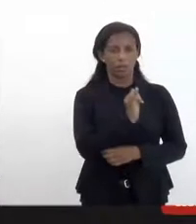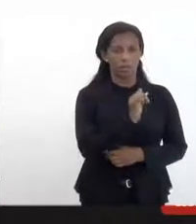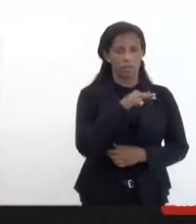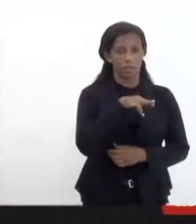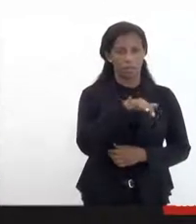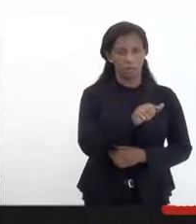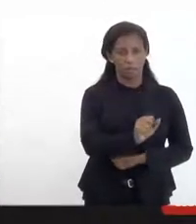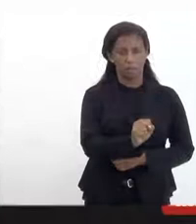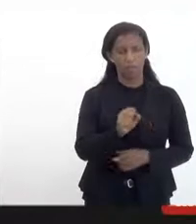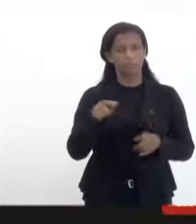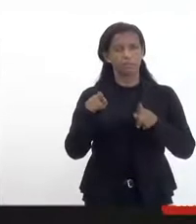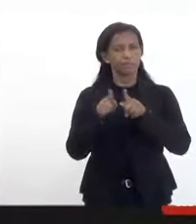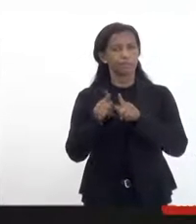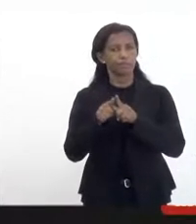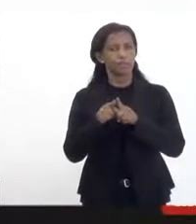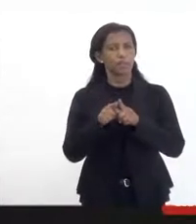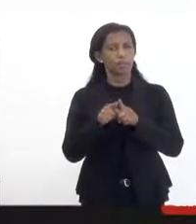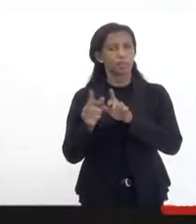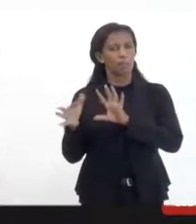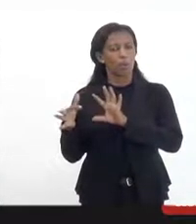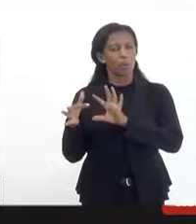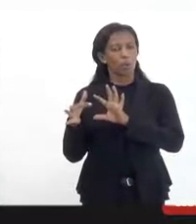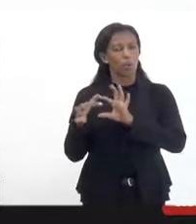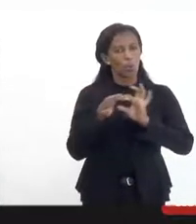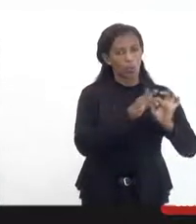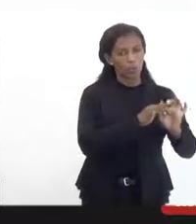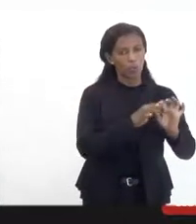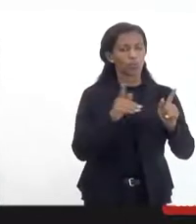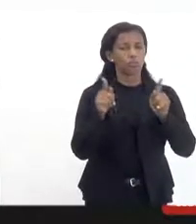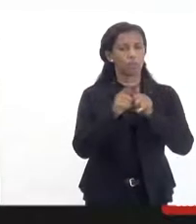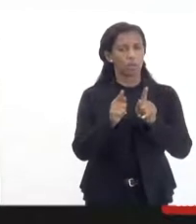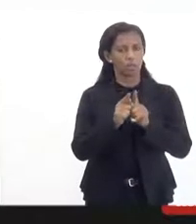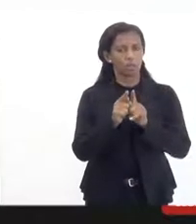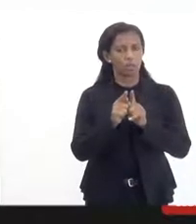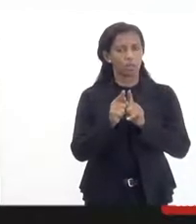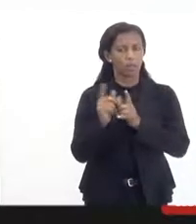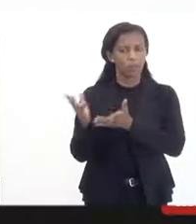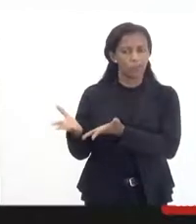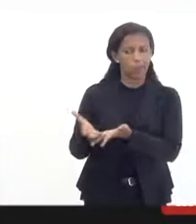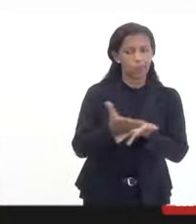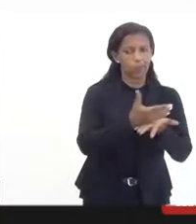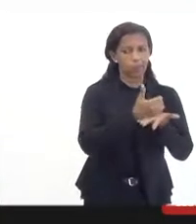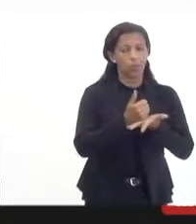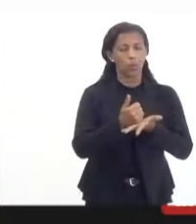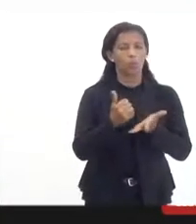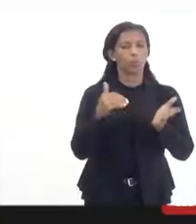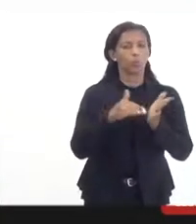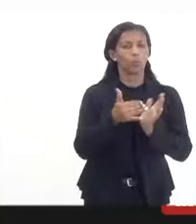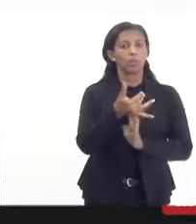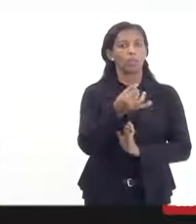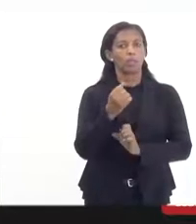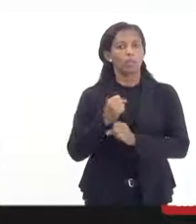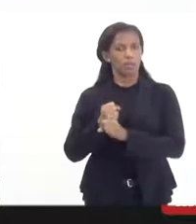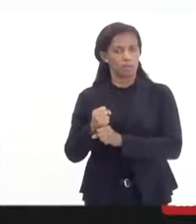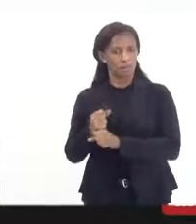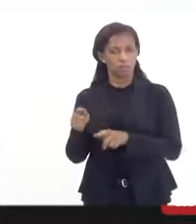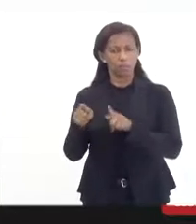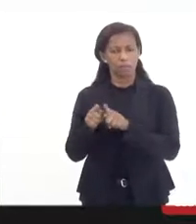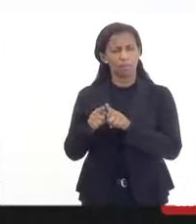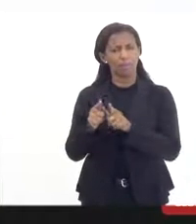também contextualizar o recolhimento realizado nos últimos 10 anos. Também vamos falar um pouquinho dos acordos